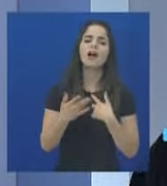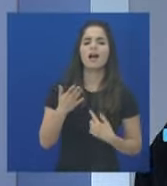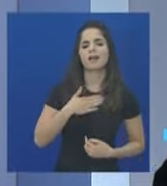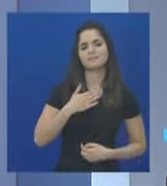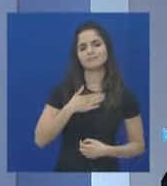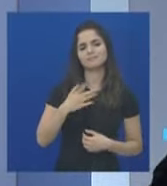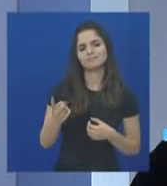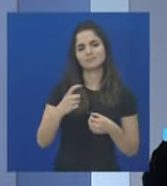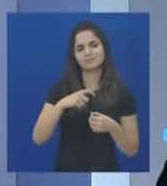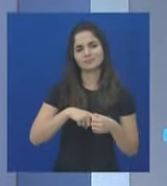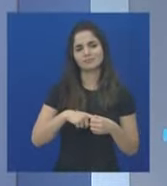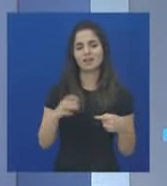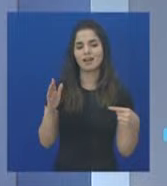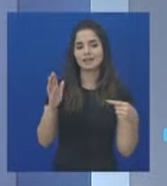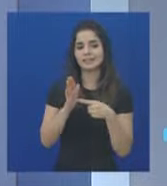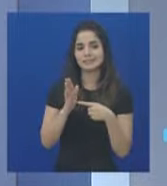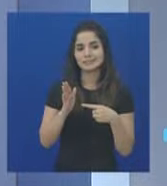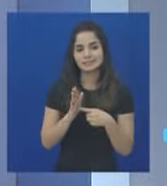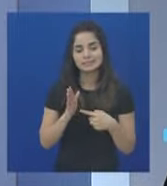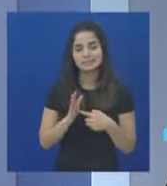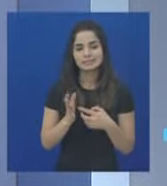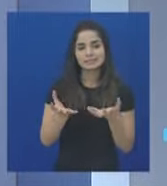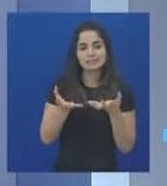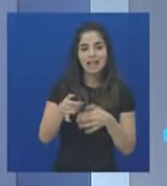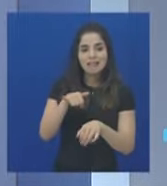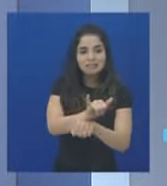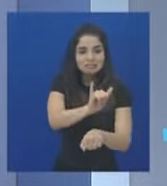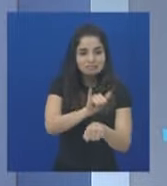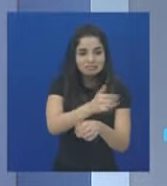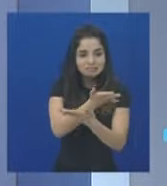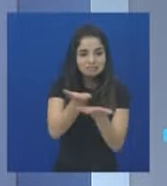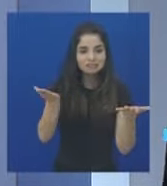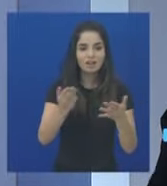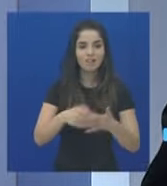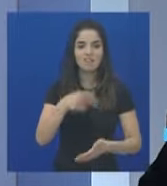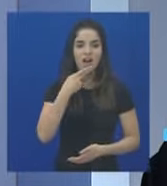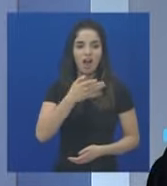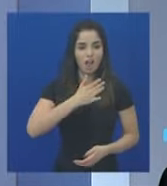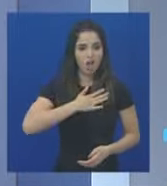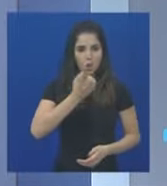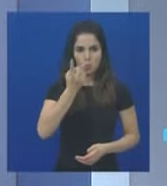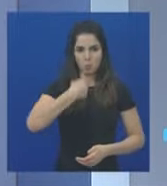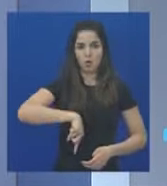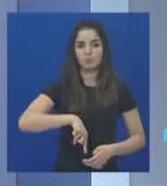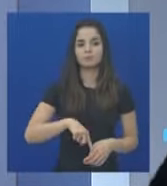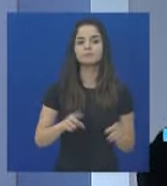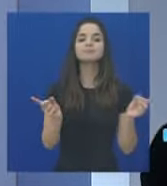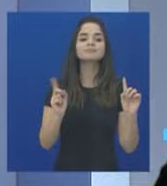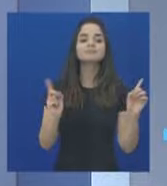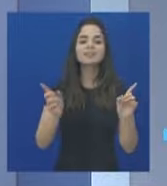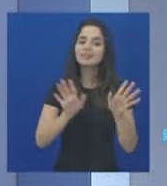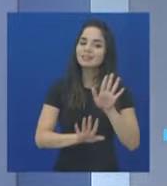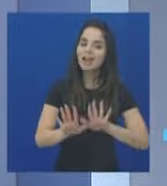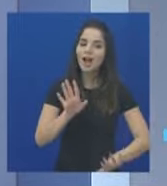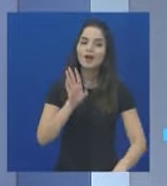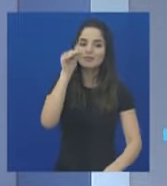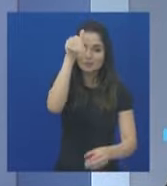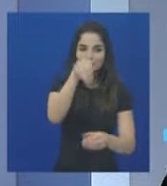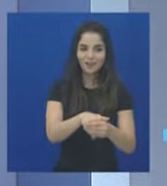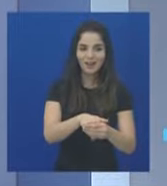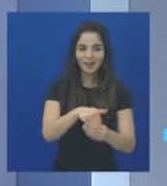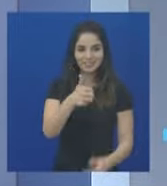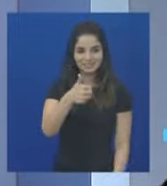tentando enganar a população, falando que eu dou meu indeferimento. Eu quero tranquilizar. Vote no 15,